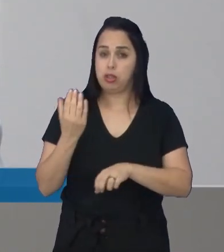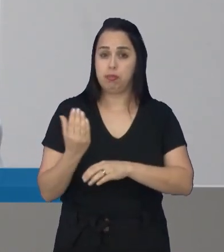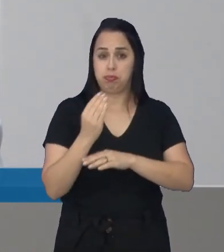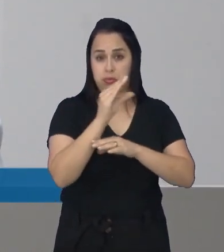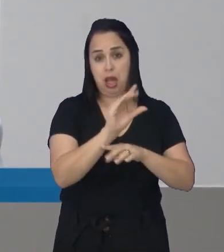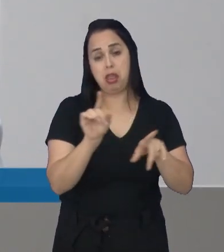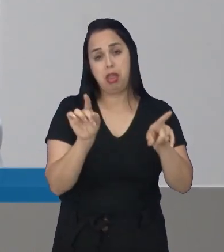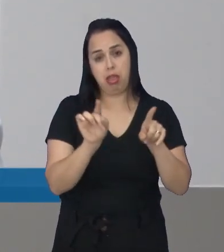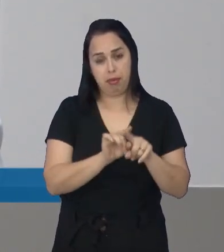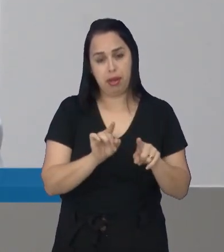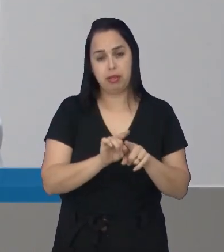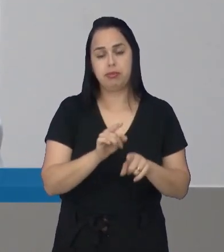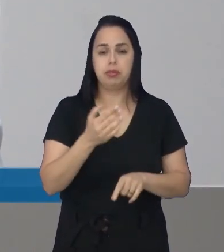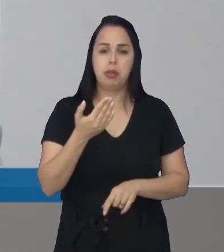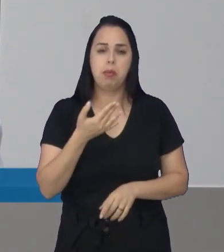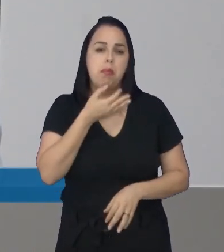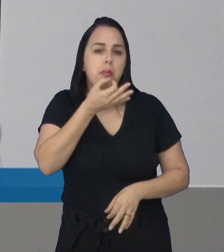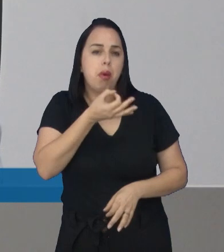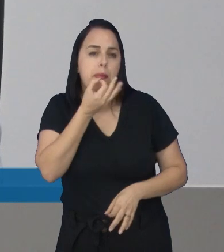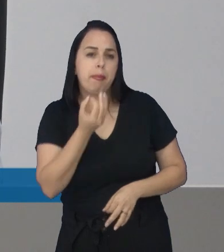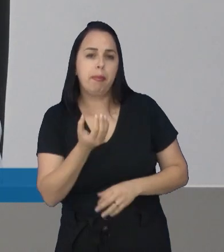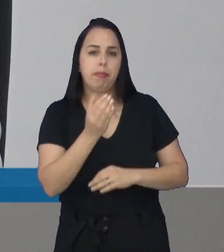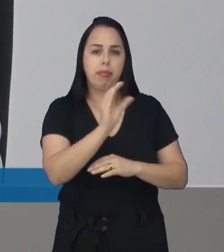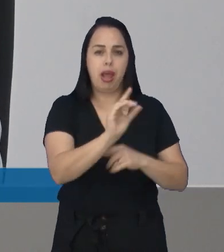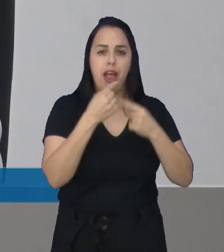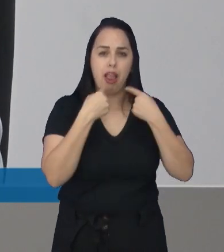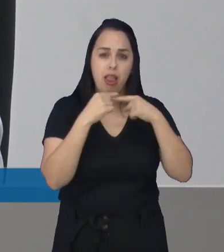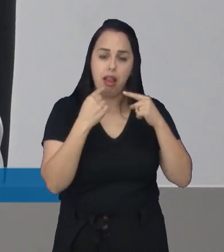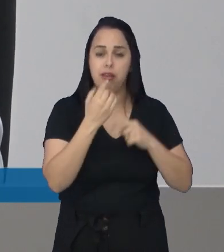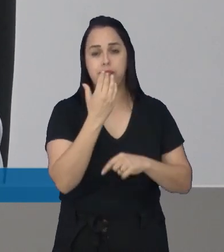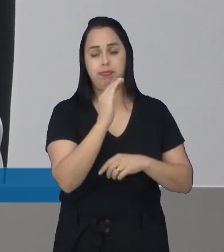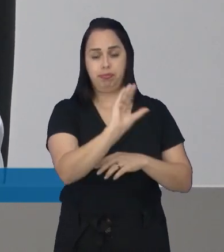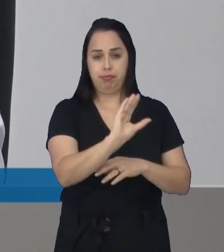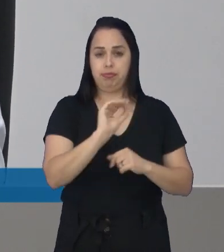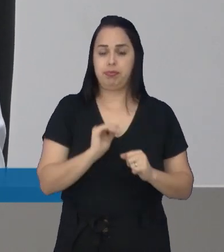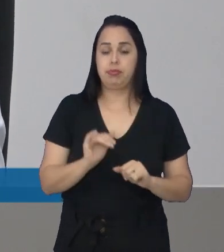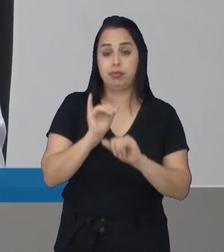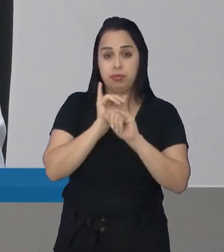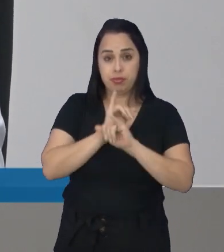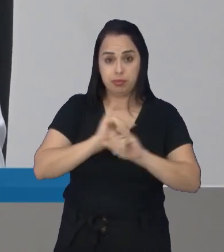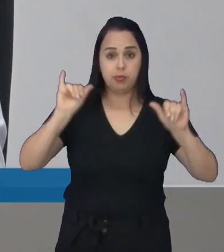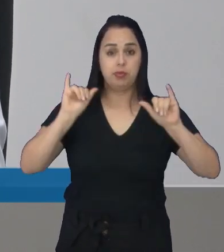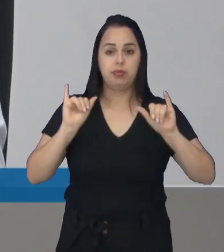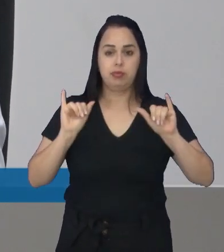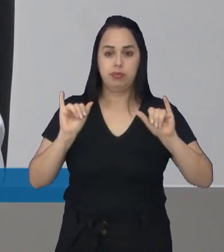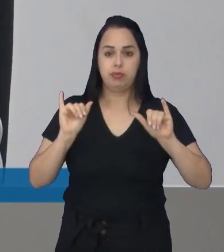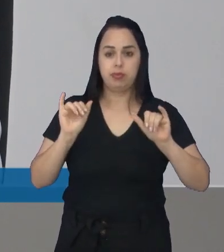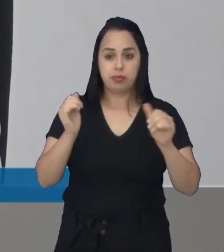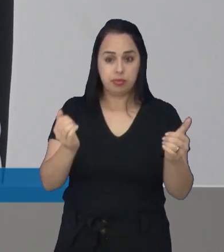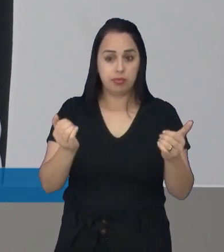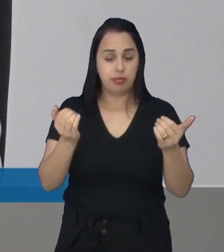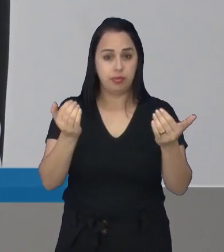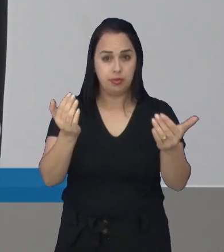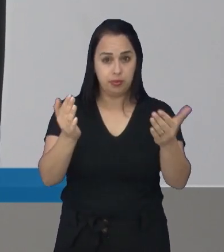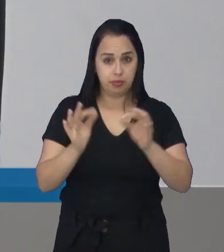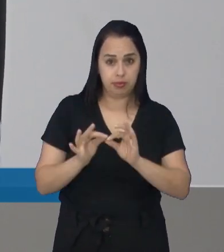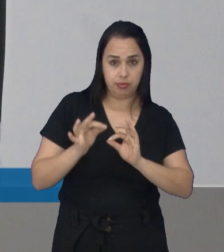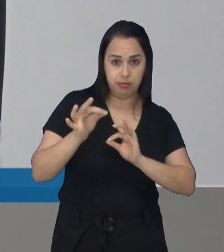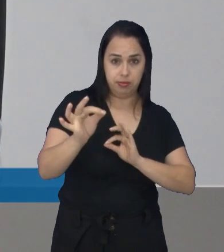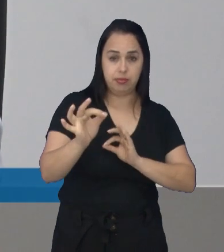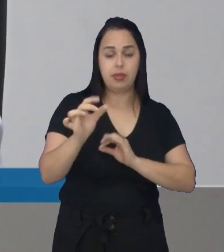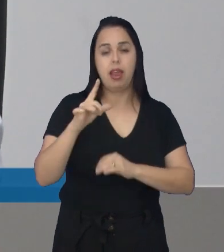estar encaminhando a sua sugestões eu informo também que lá no fundo do plenário